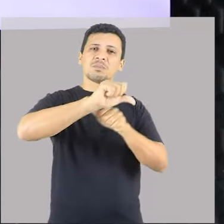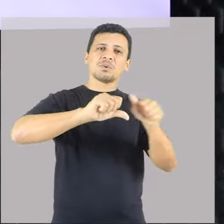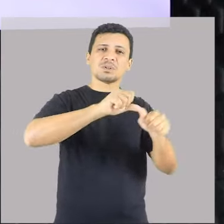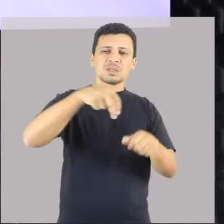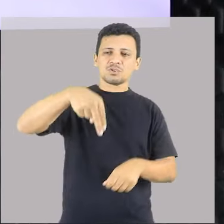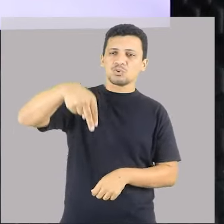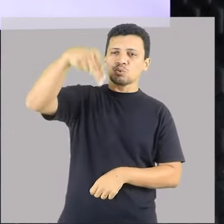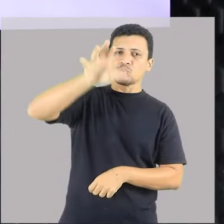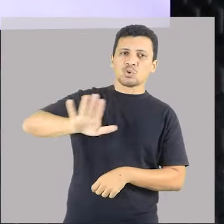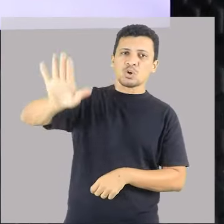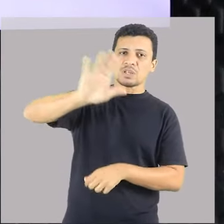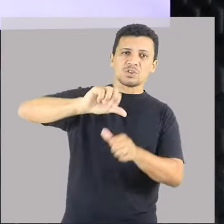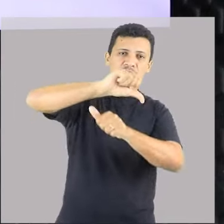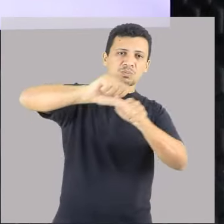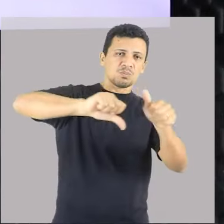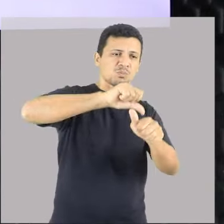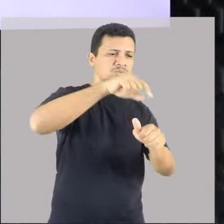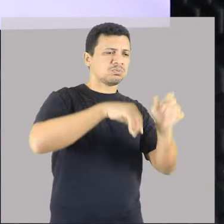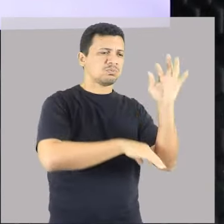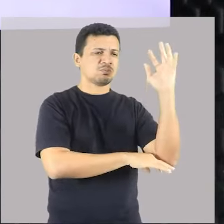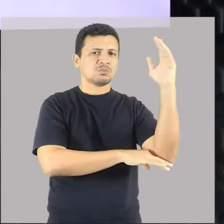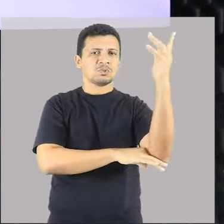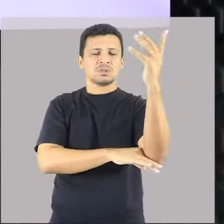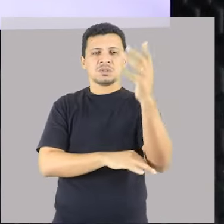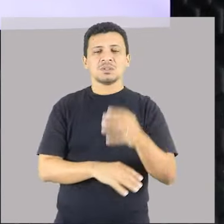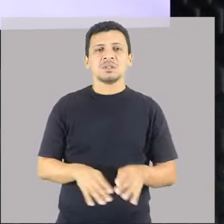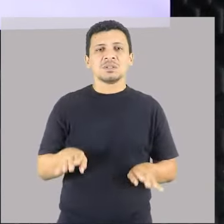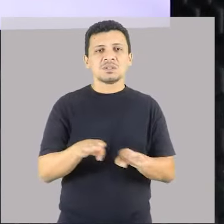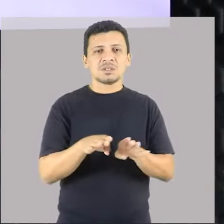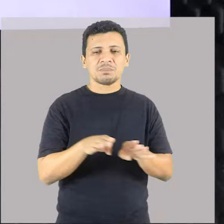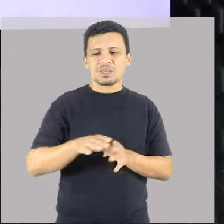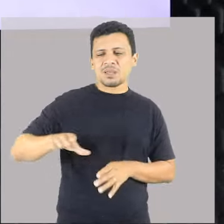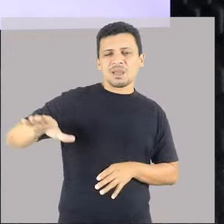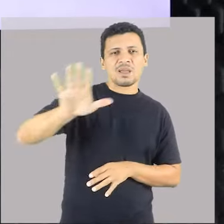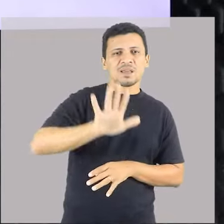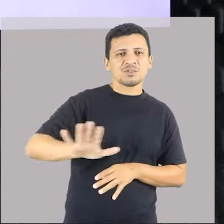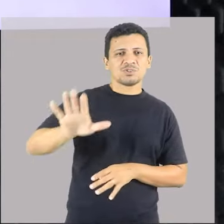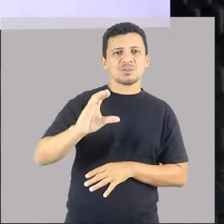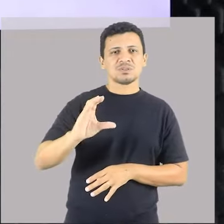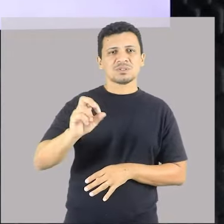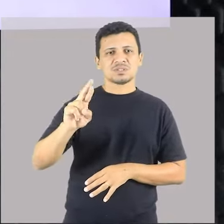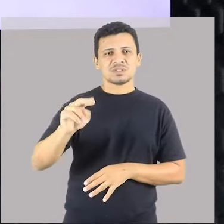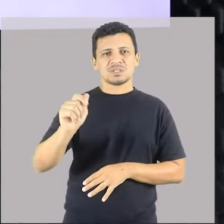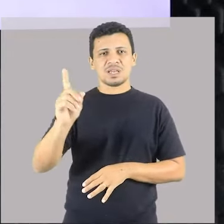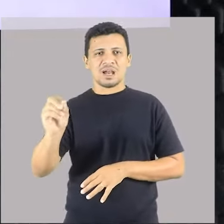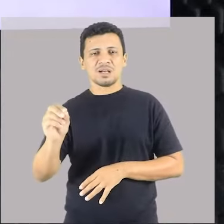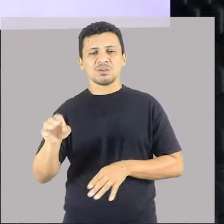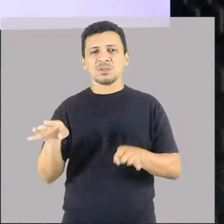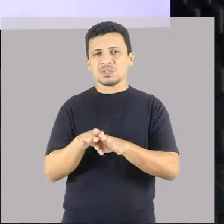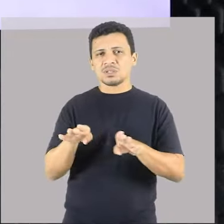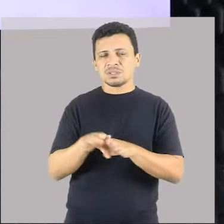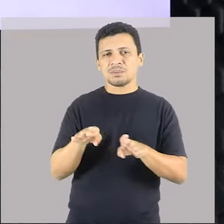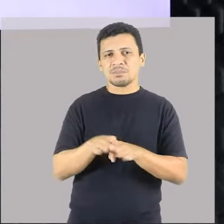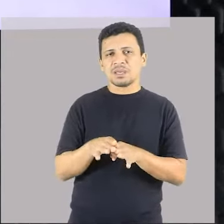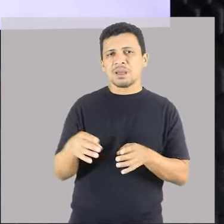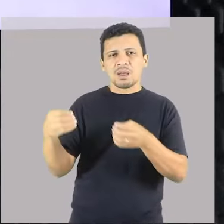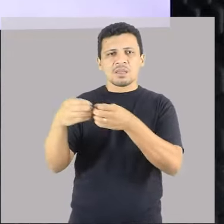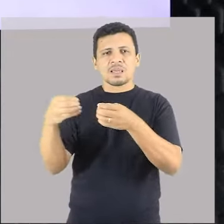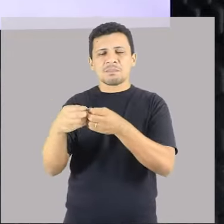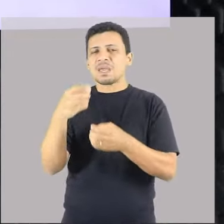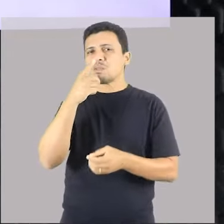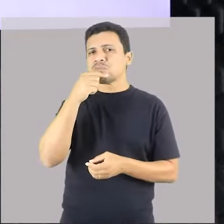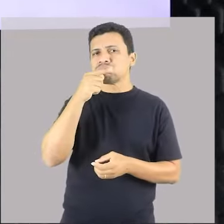Nordeste para o norte do país transição por exemplo das regiões do serrado né Nós temos o litoral por exemplo também aqui uma floresta um pouco mais densa mas